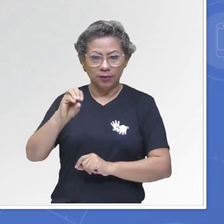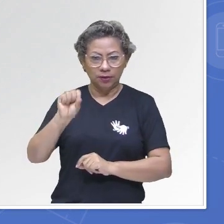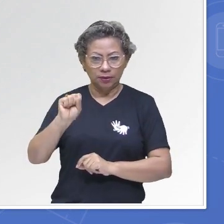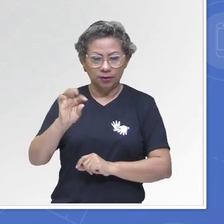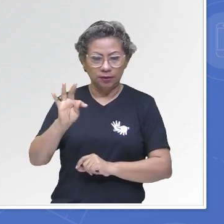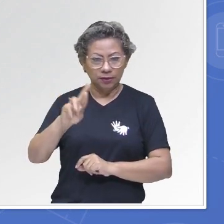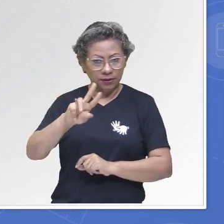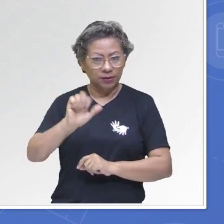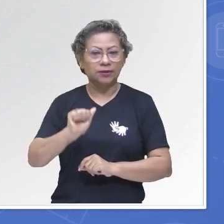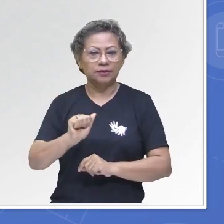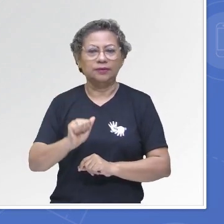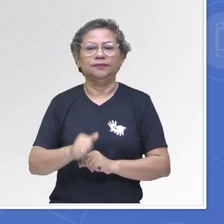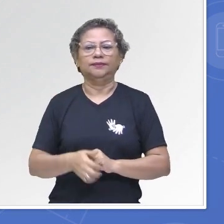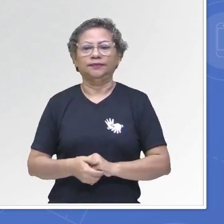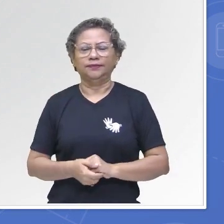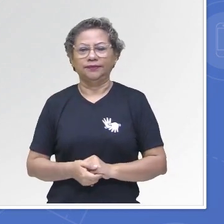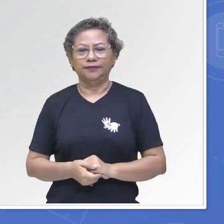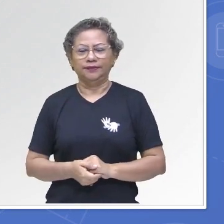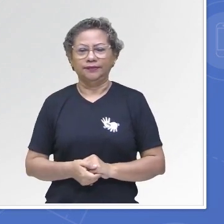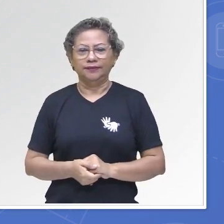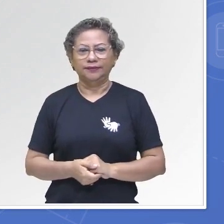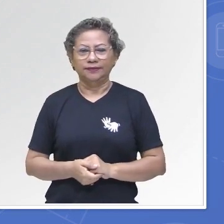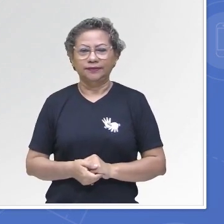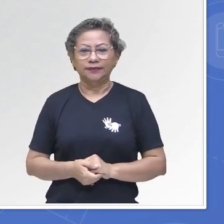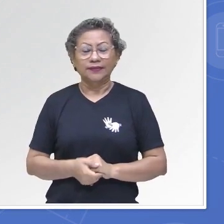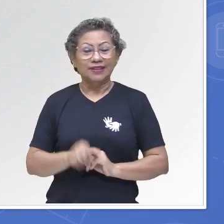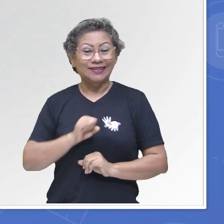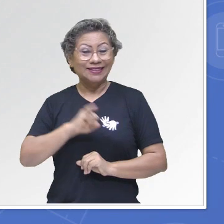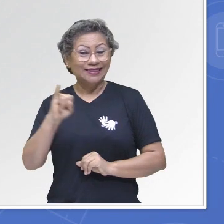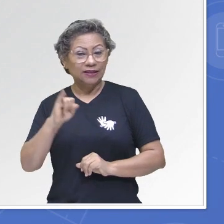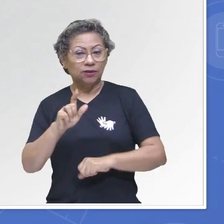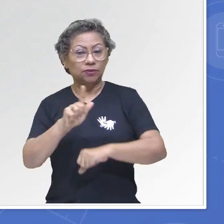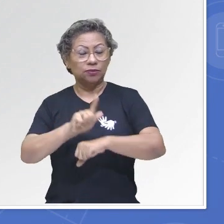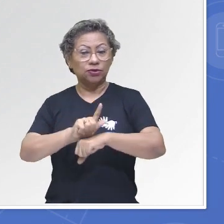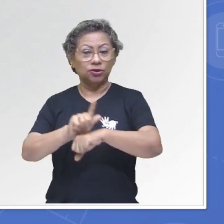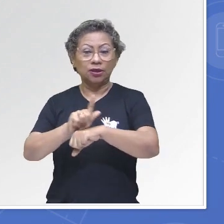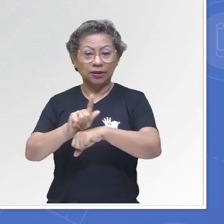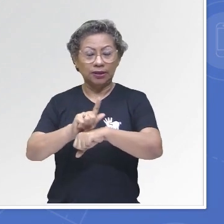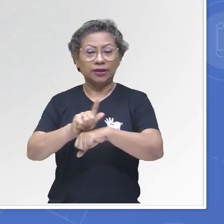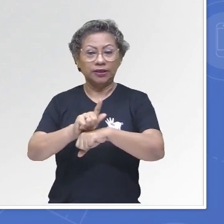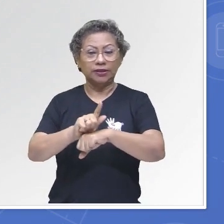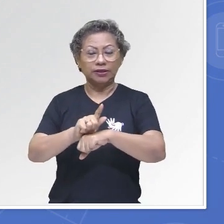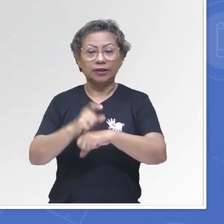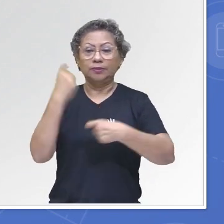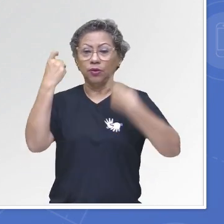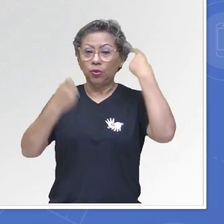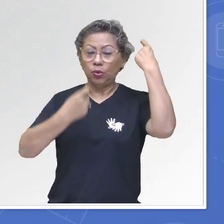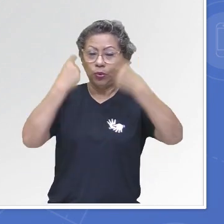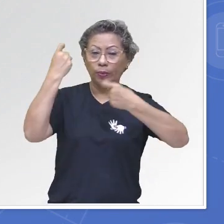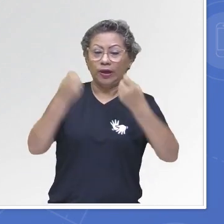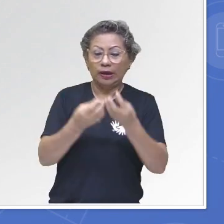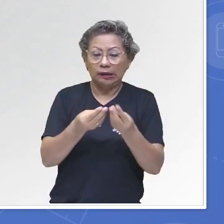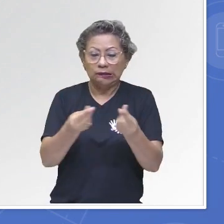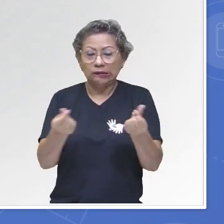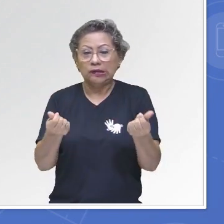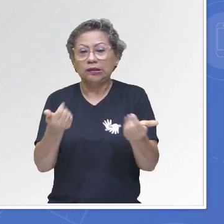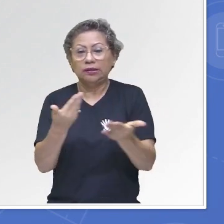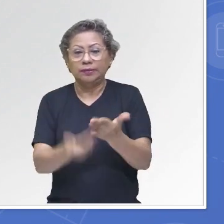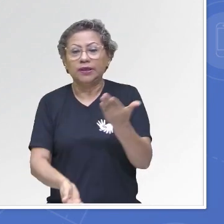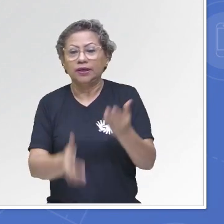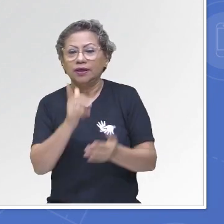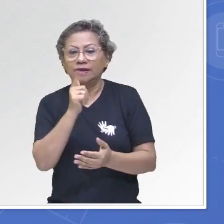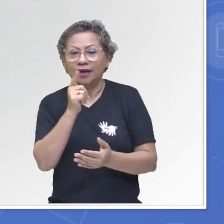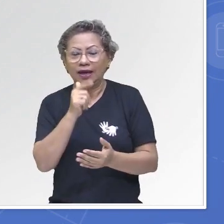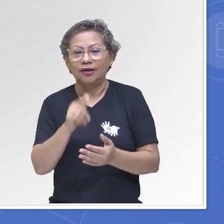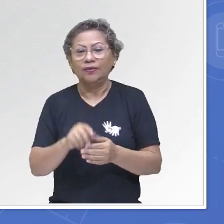se a empresa, né, o gerente da empresa está preocupado aí com o consumo, mas ele não tem condições